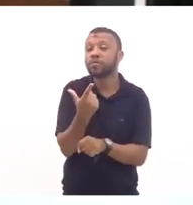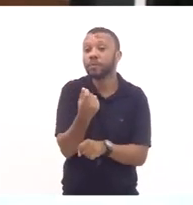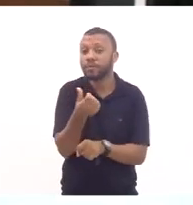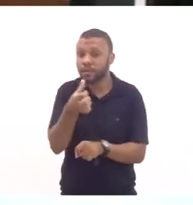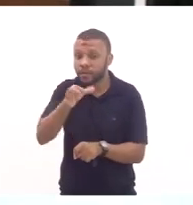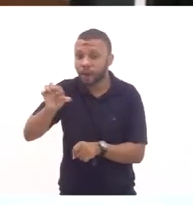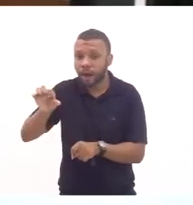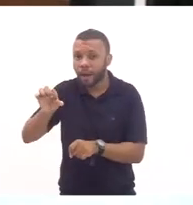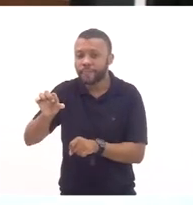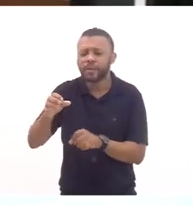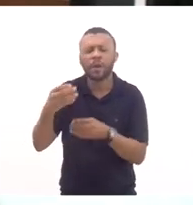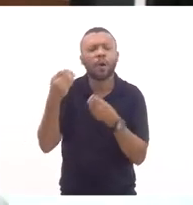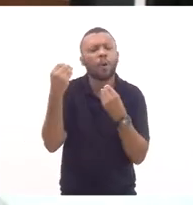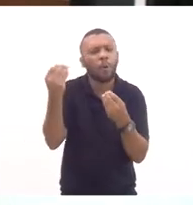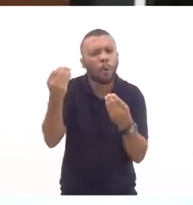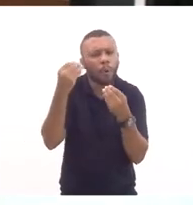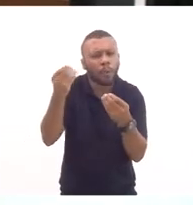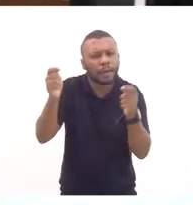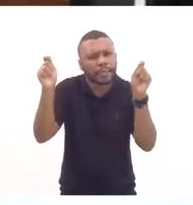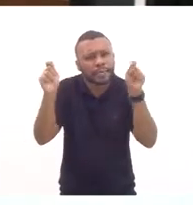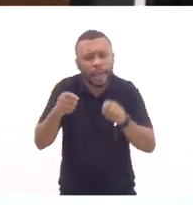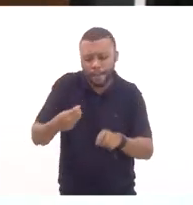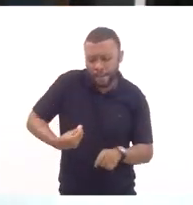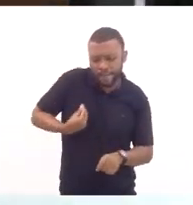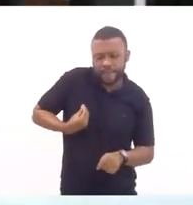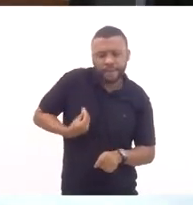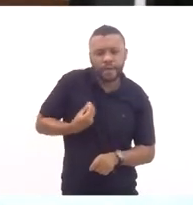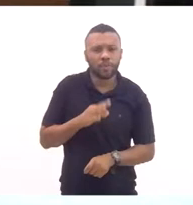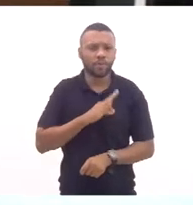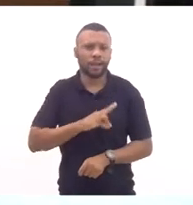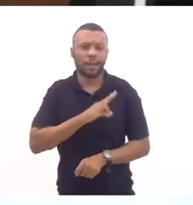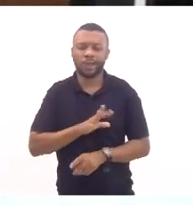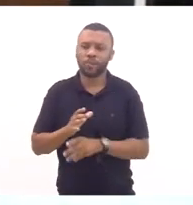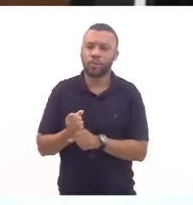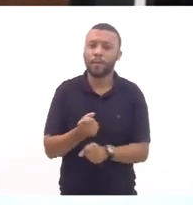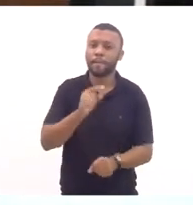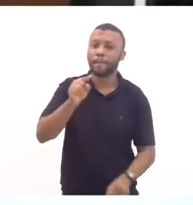se vive com um salário de